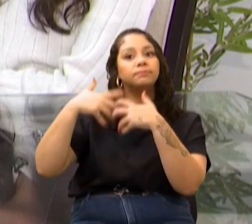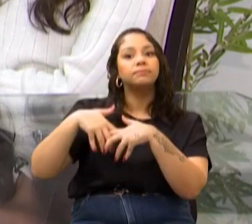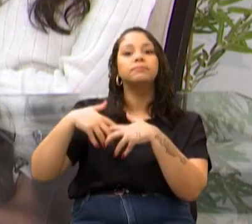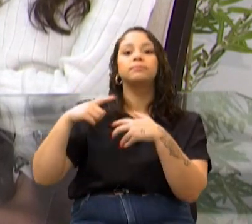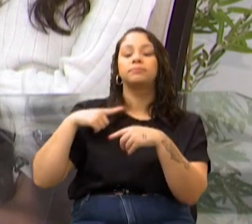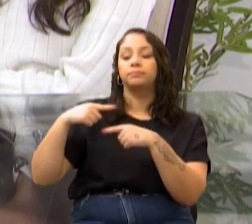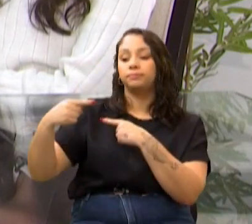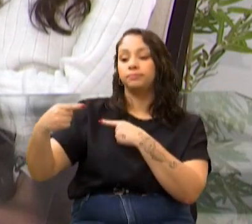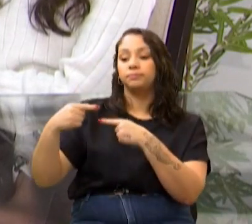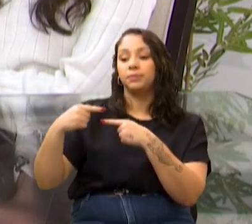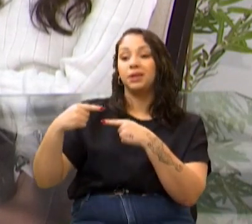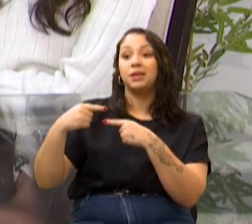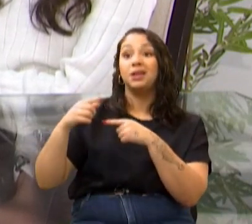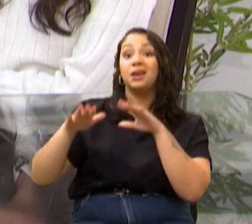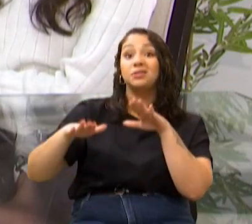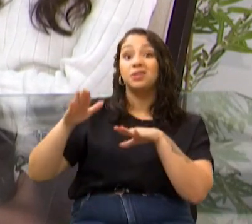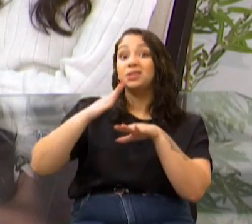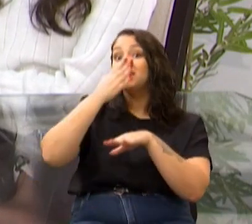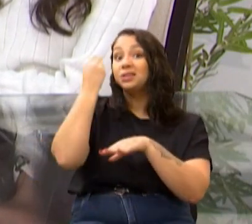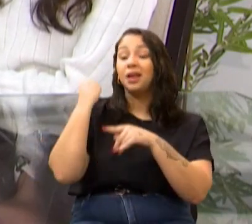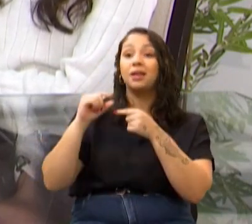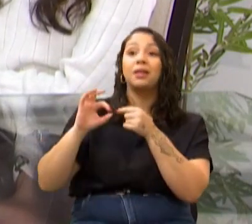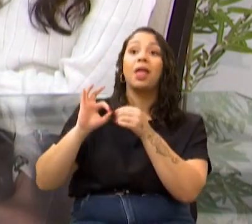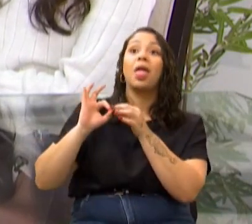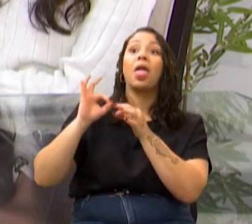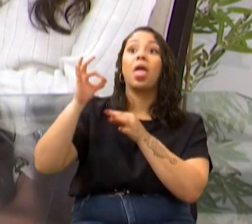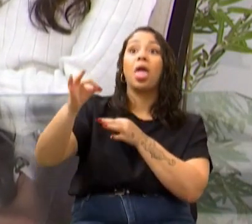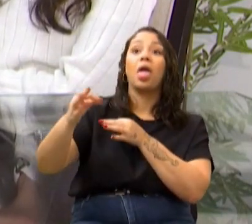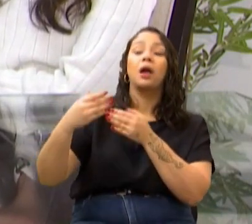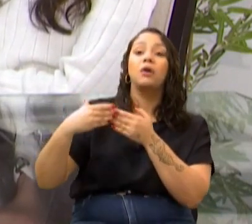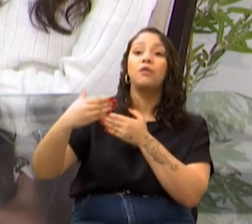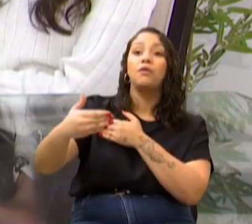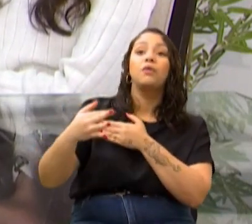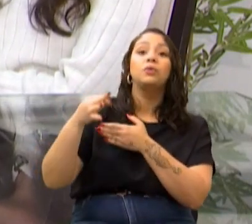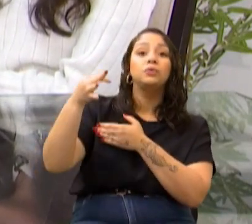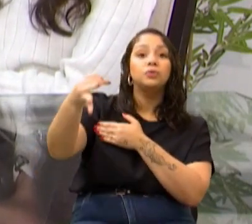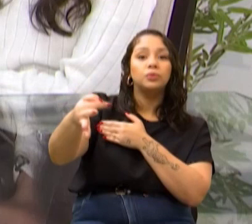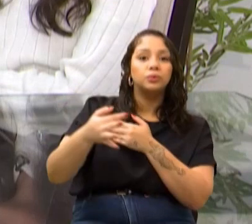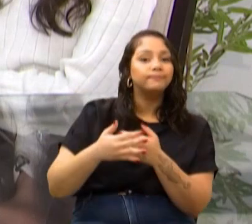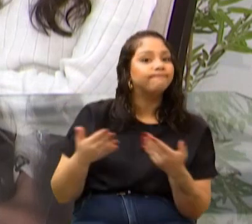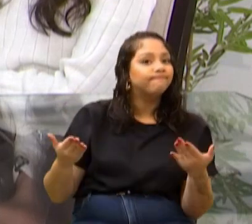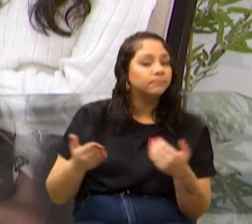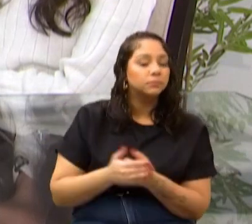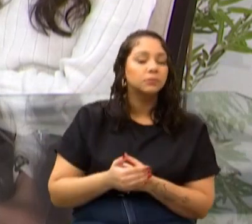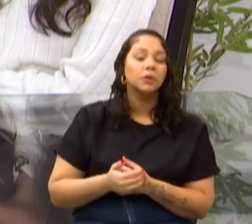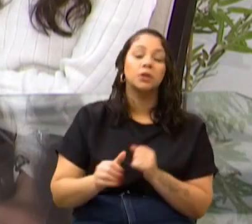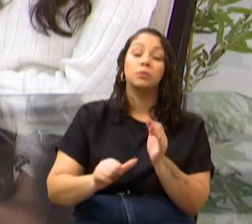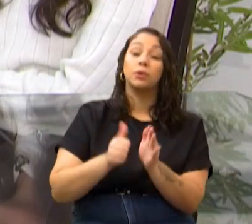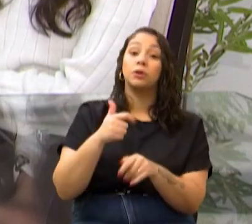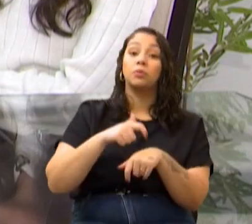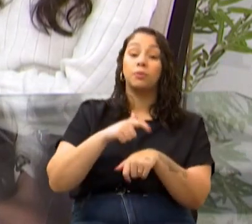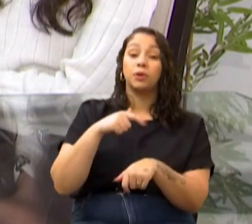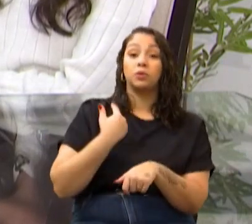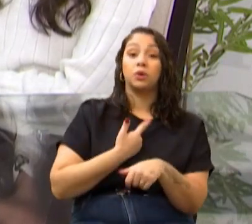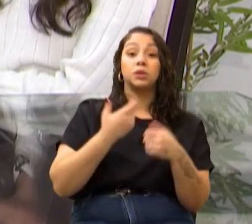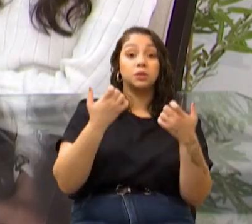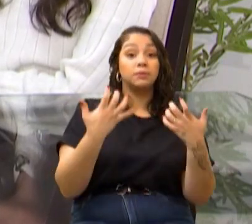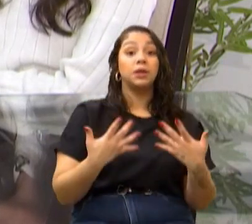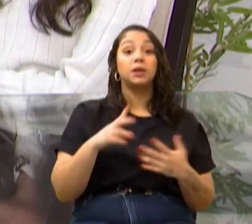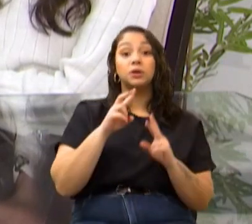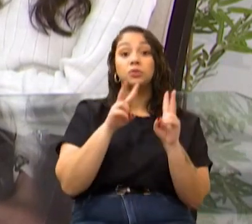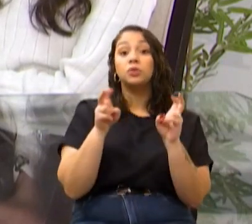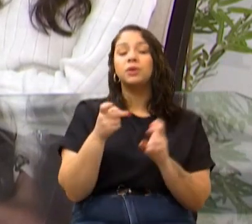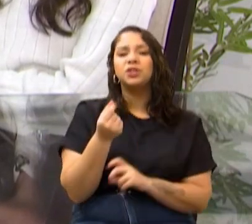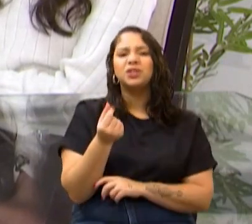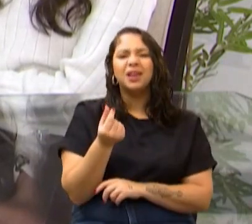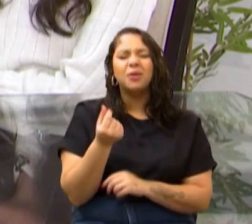a gente pensa muito no curto prazo. Esquece de pensar no médio e no longo prazo. Então, eu acho que num primeiro momento, quando a gente começa a falar